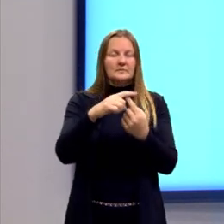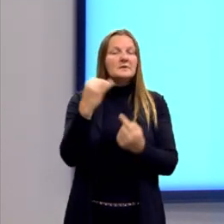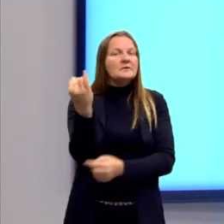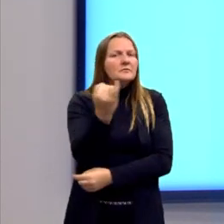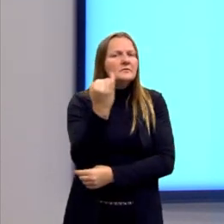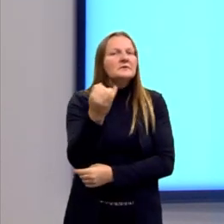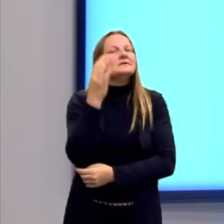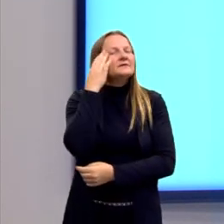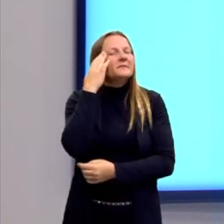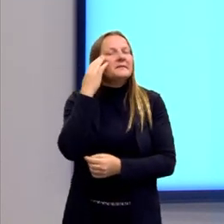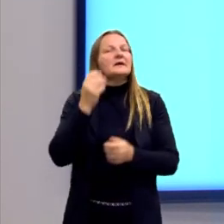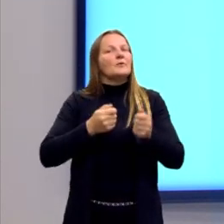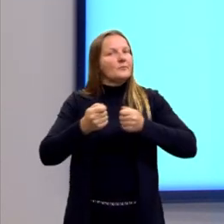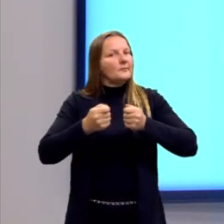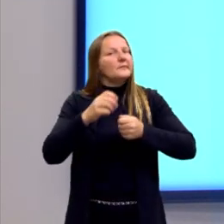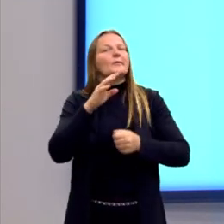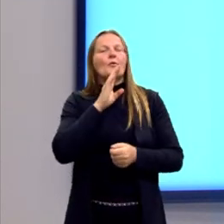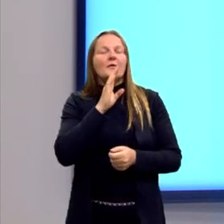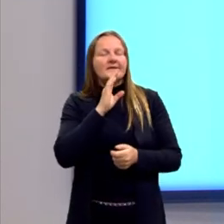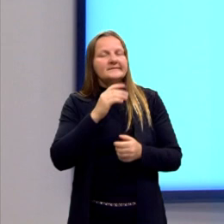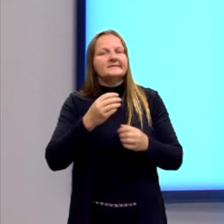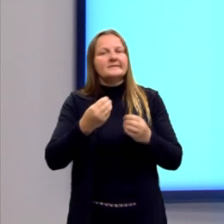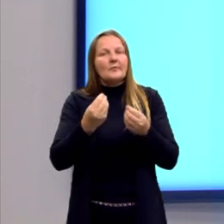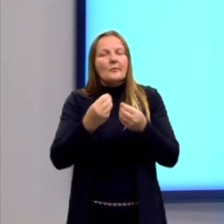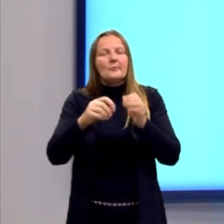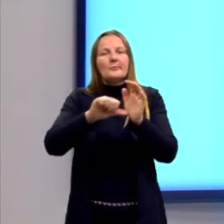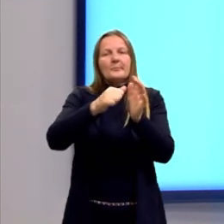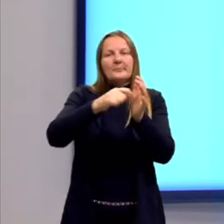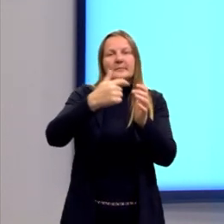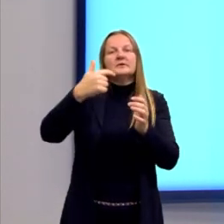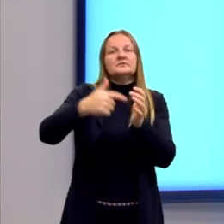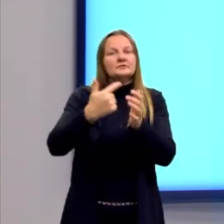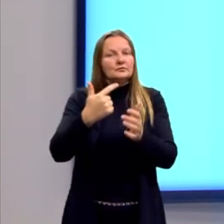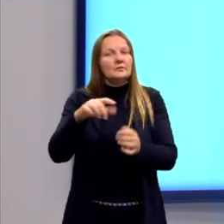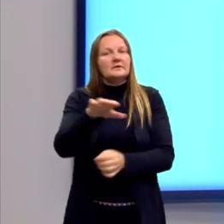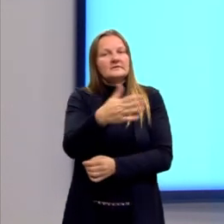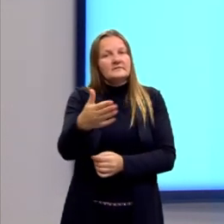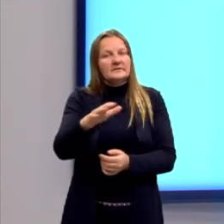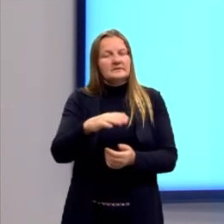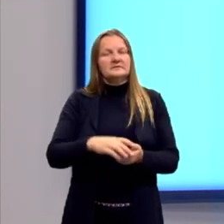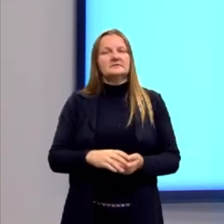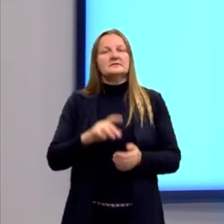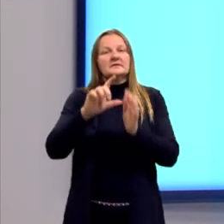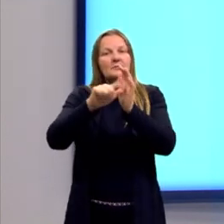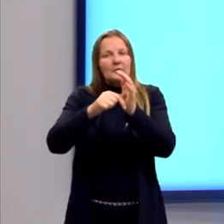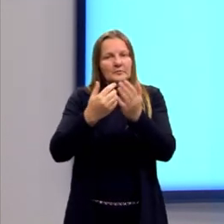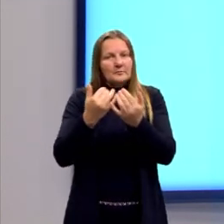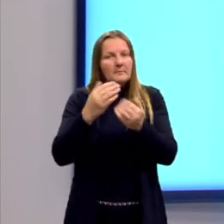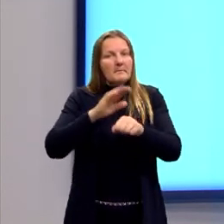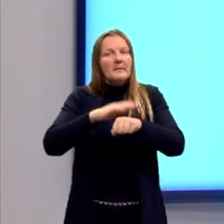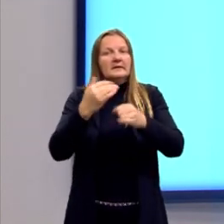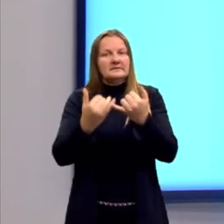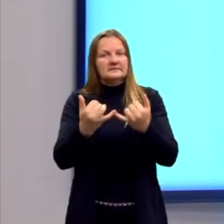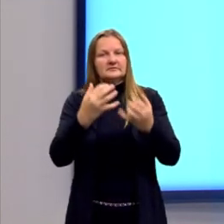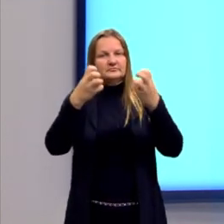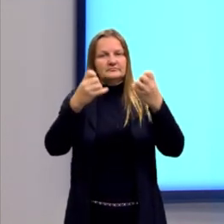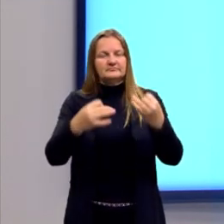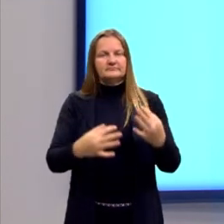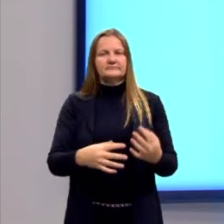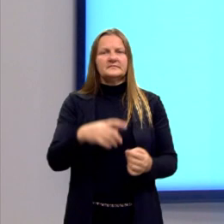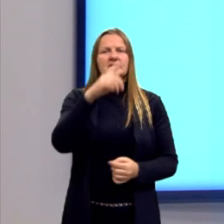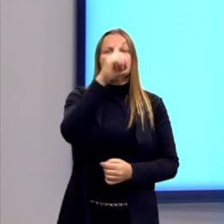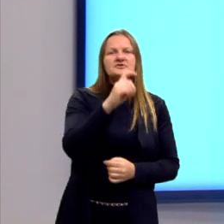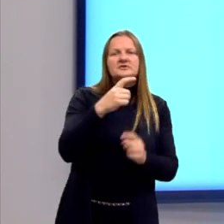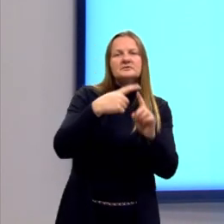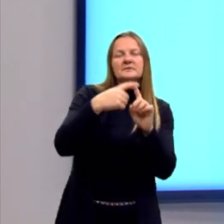importante a gente tem o domínio aí das equações de primeiro e até de segundo grau como nós vamos ver depois né e mais